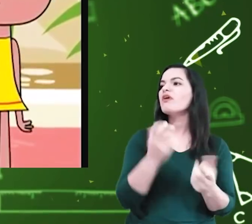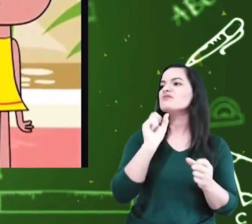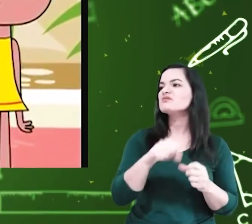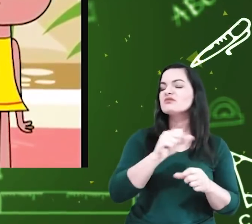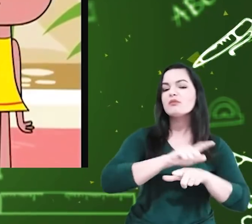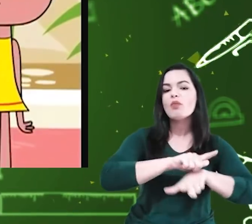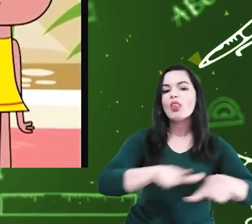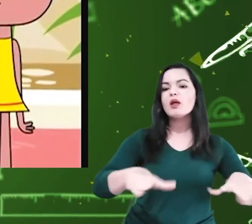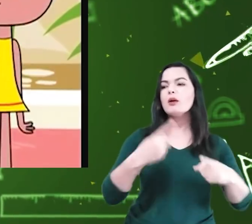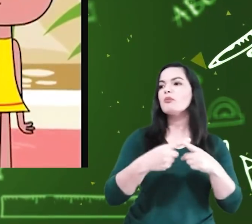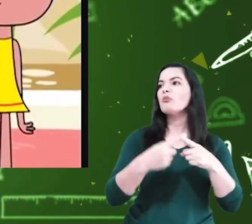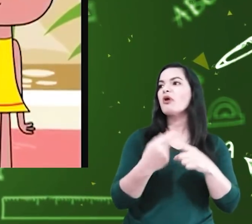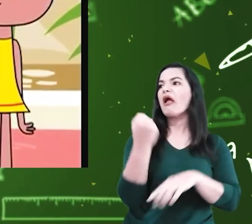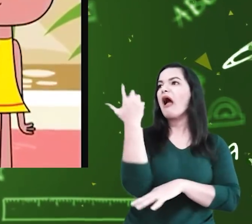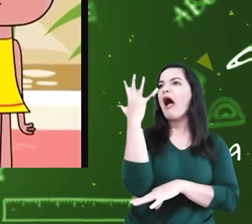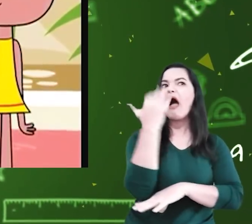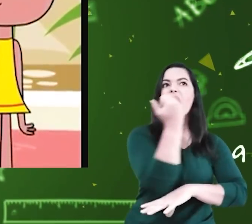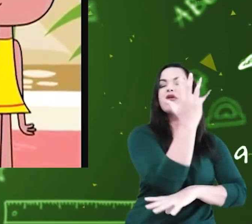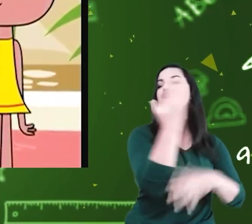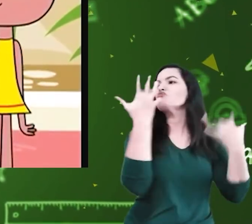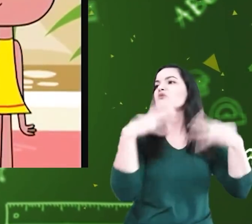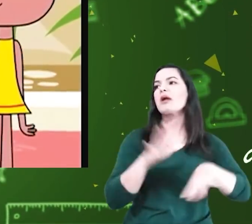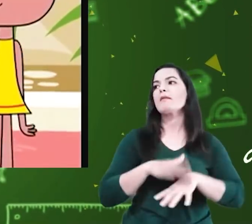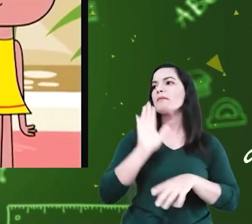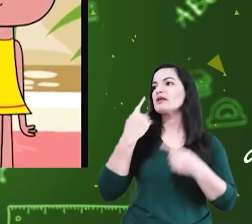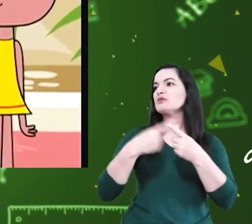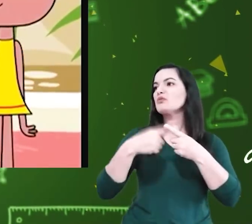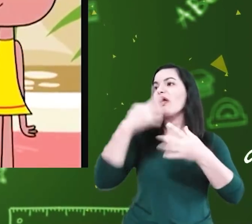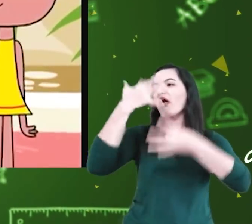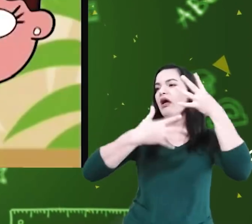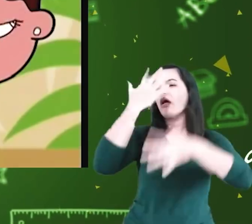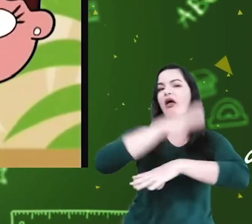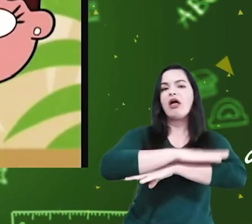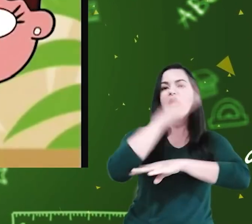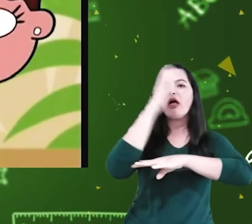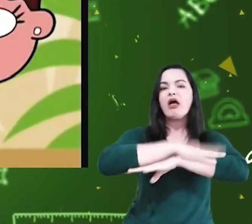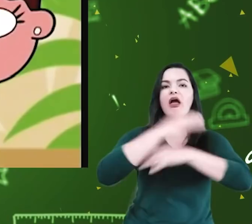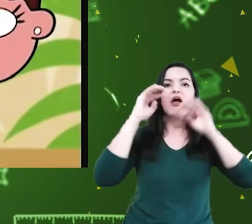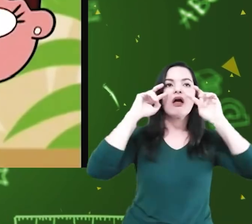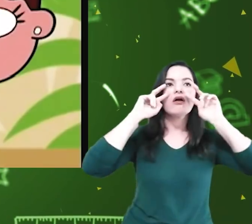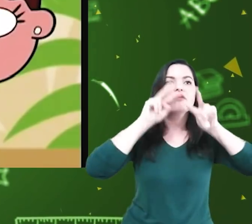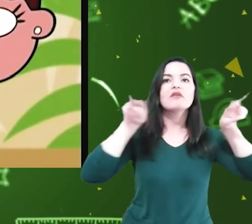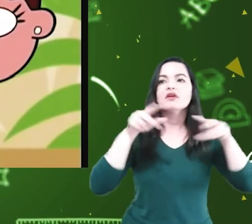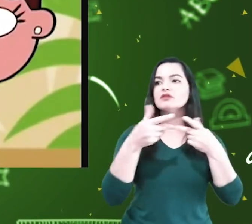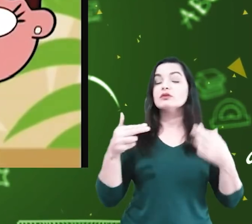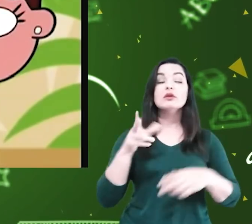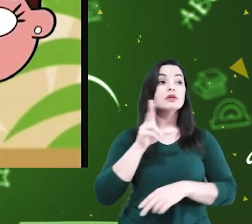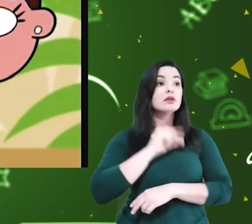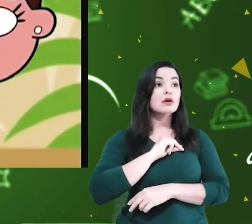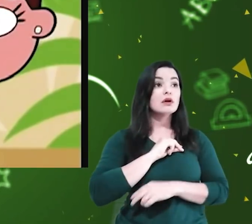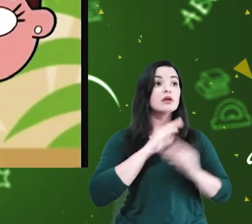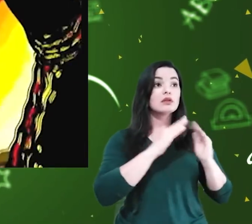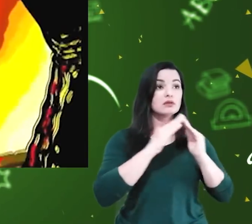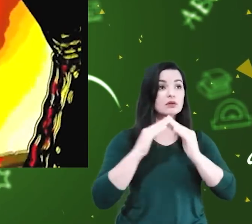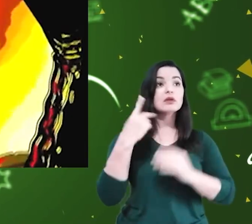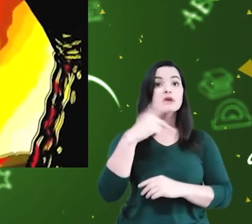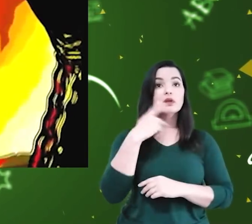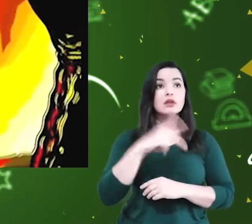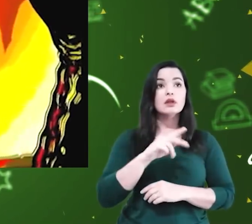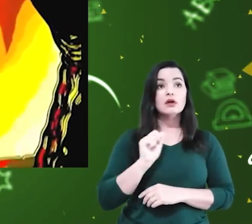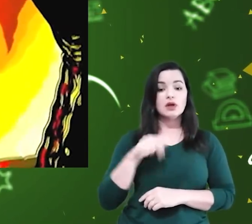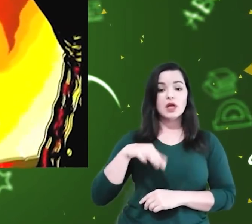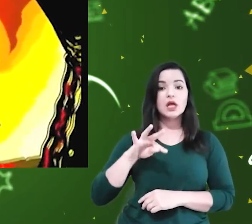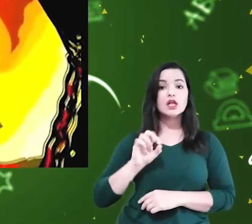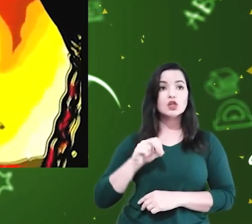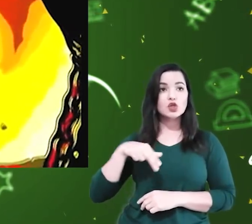Porque ele não gosta muito de árvores, porque elas tapam a vista da janela do quarto dele. Então, o seu vizinho, o seu Antônio, botou fogo